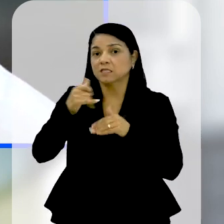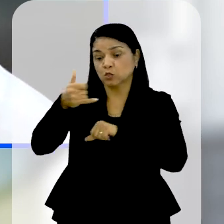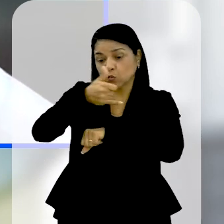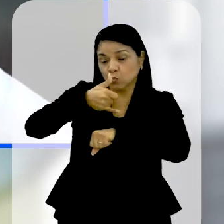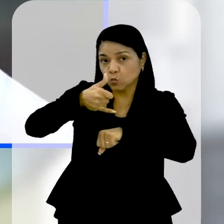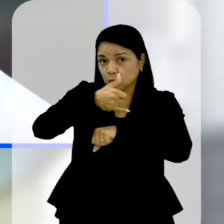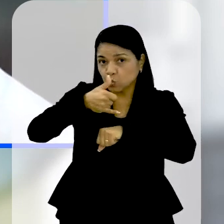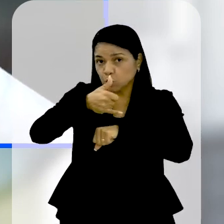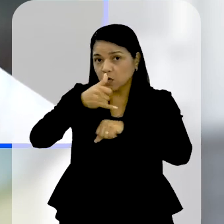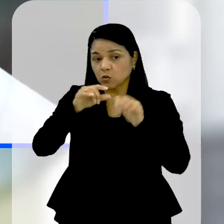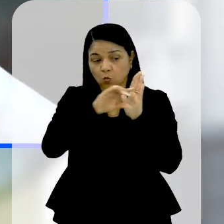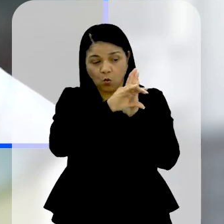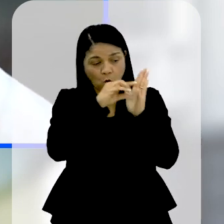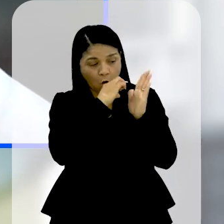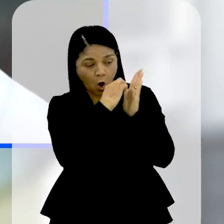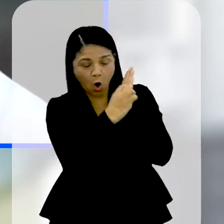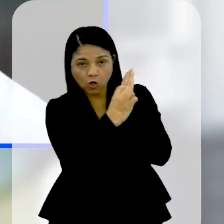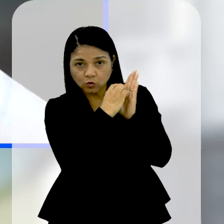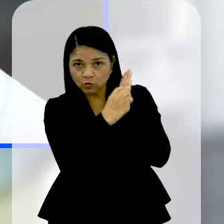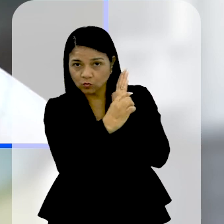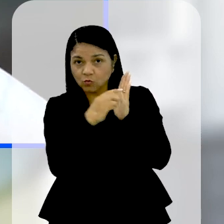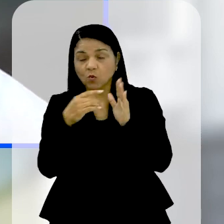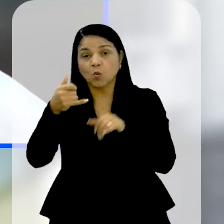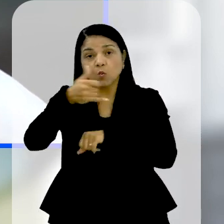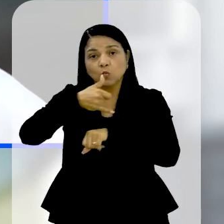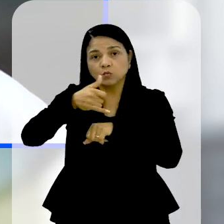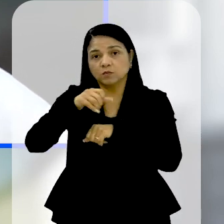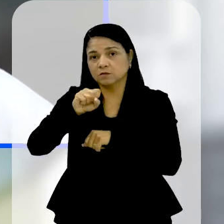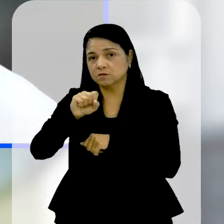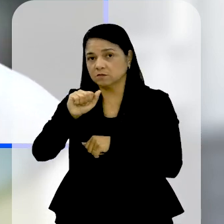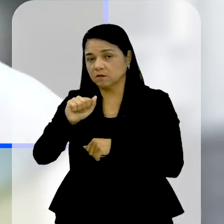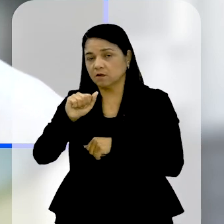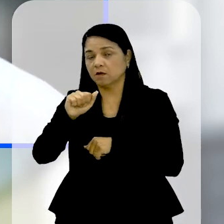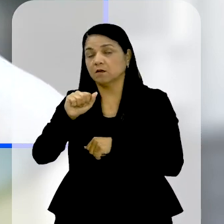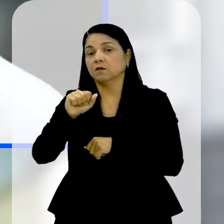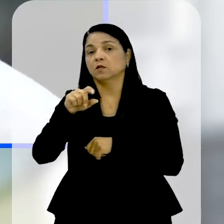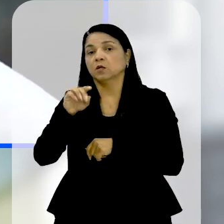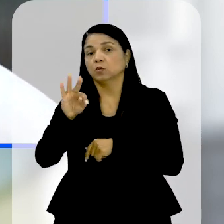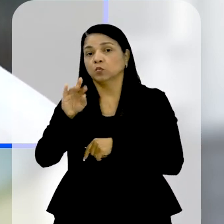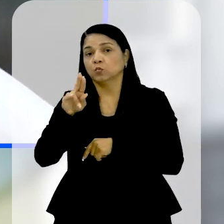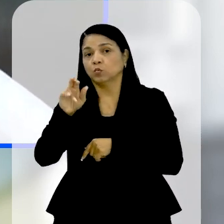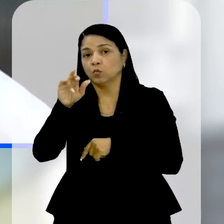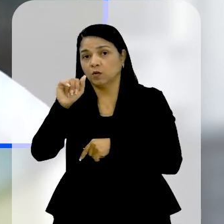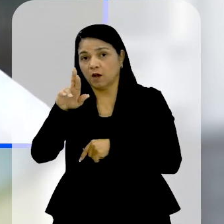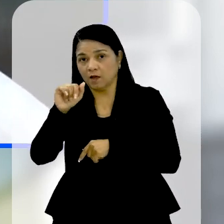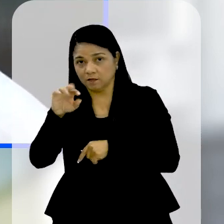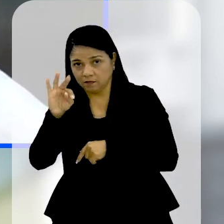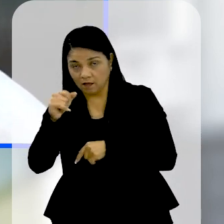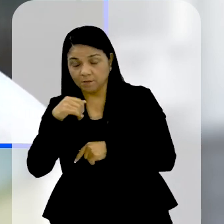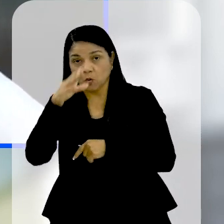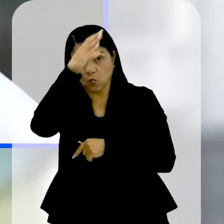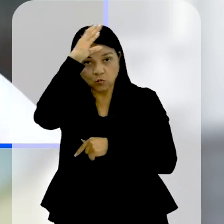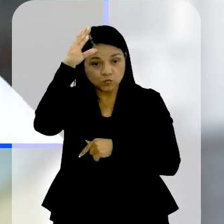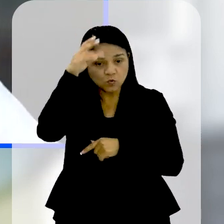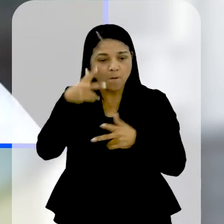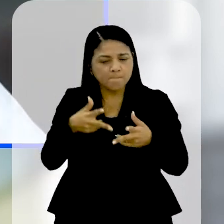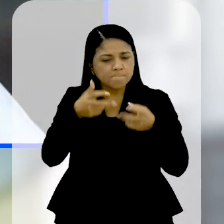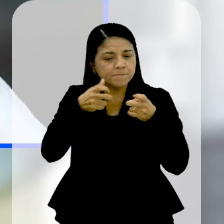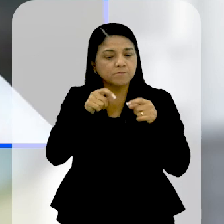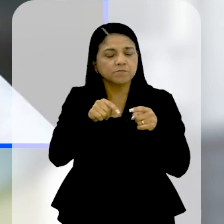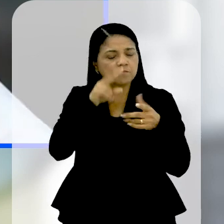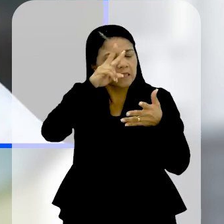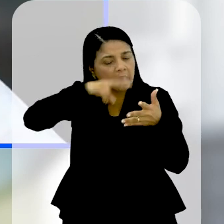gordura saturada, no rótulo, para ficar mais fácil para o consumidor enxergar o que ele está consumindo. Mas não